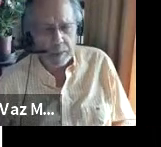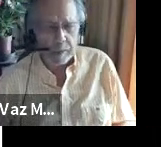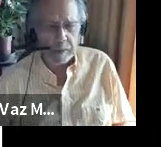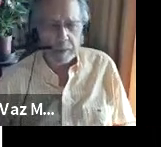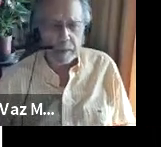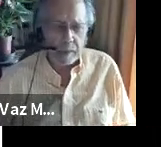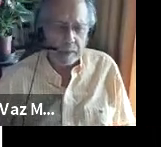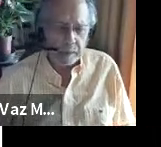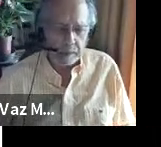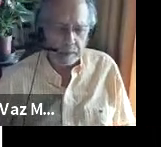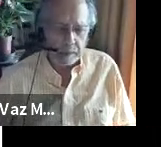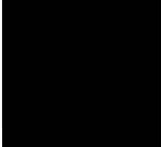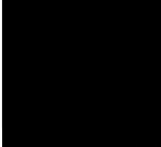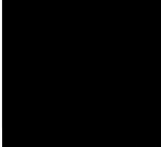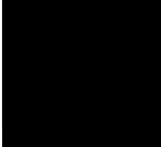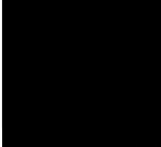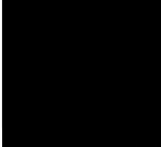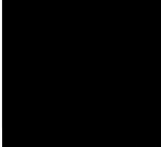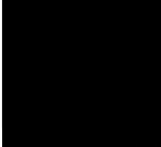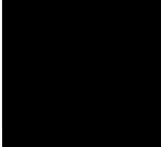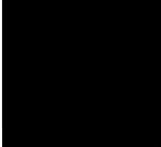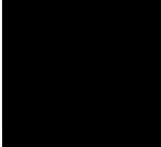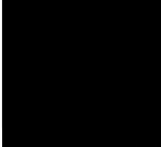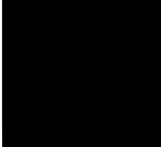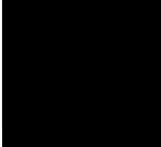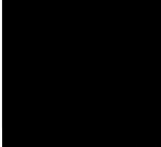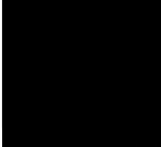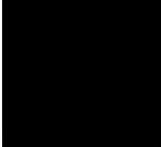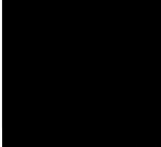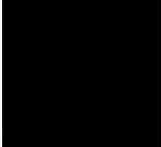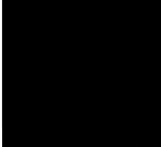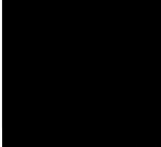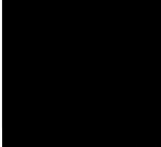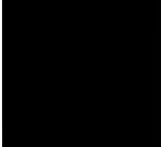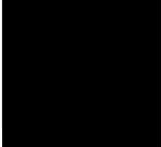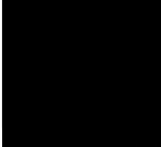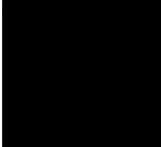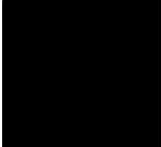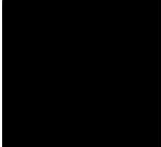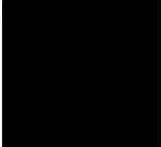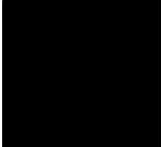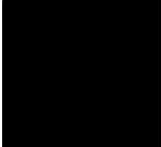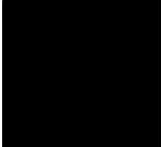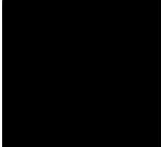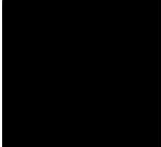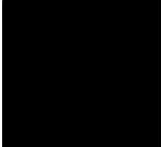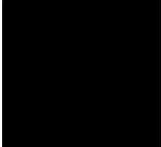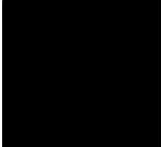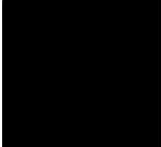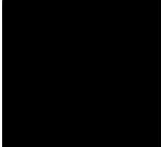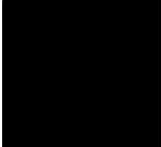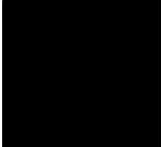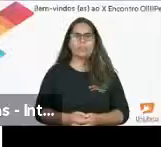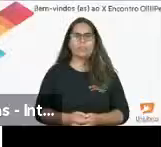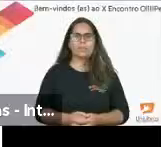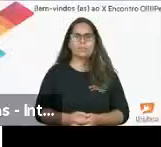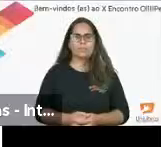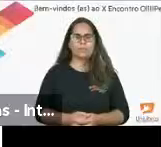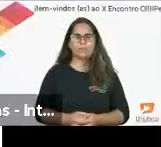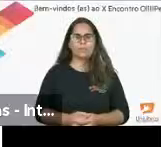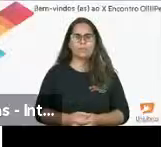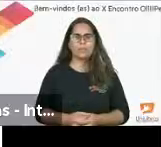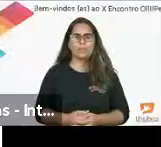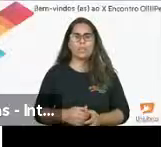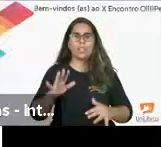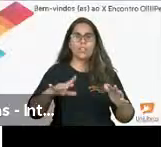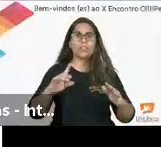comunicação humana, nas diversas etapas em que isso aconteceu. E talvez o